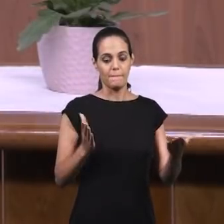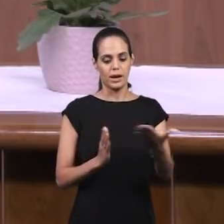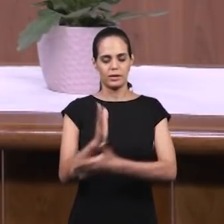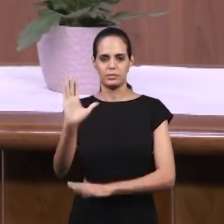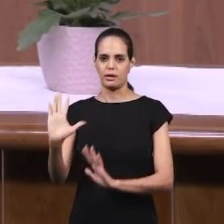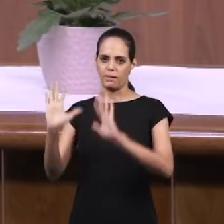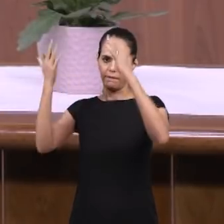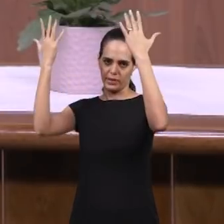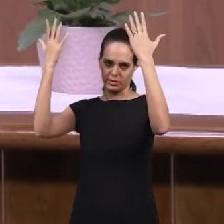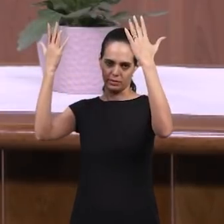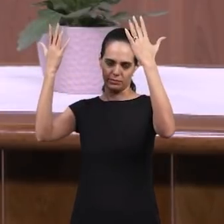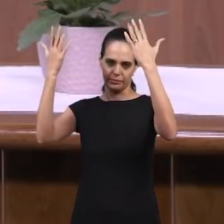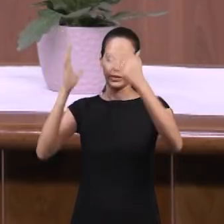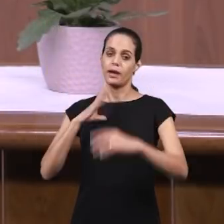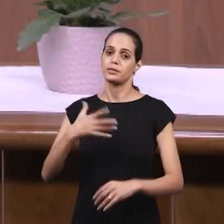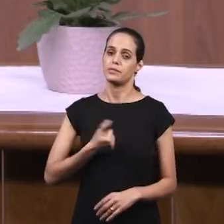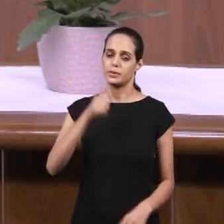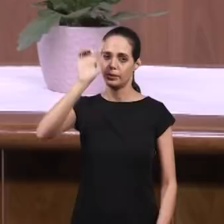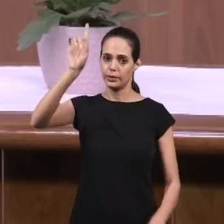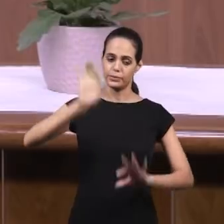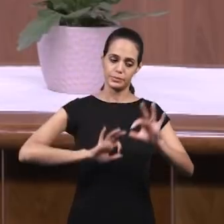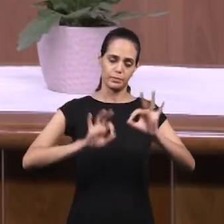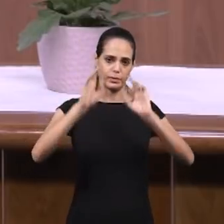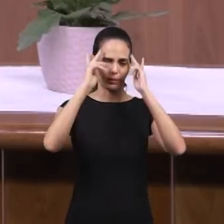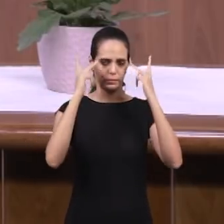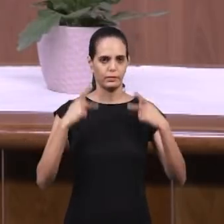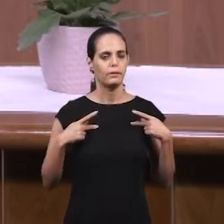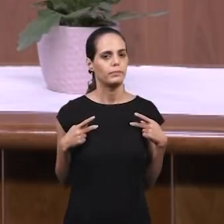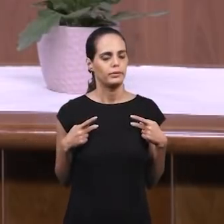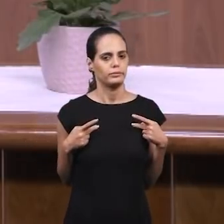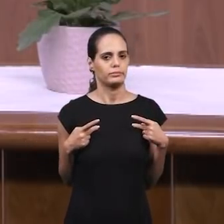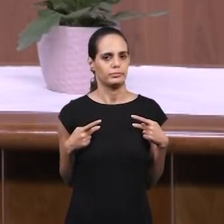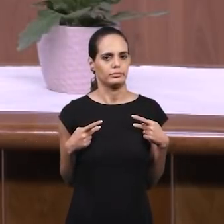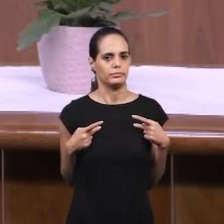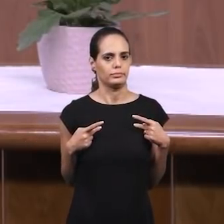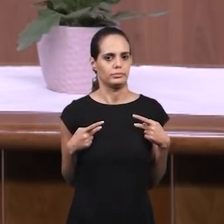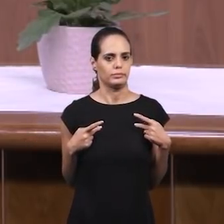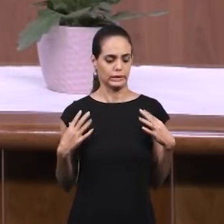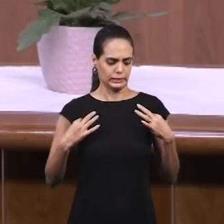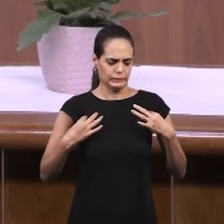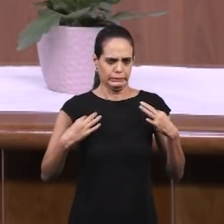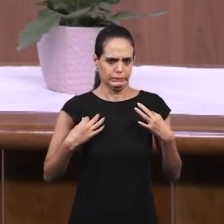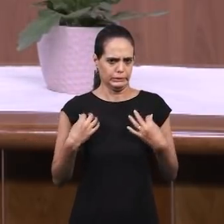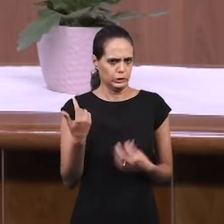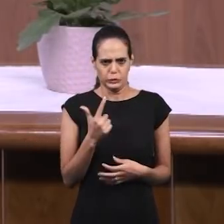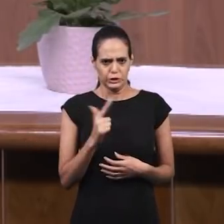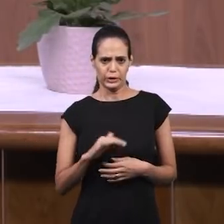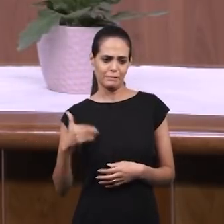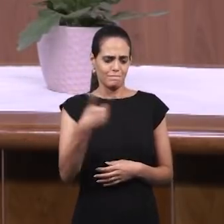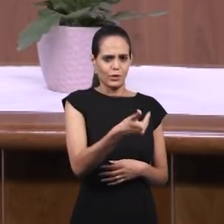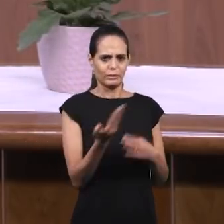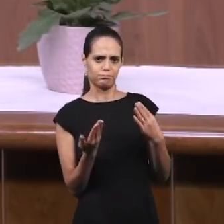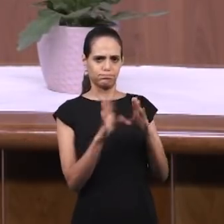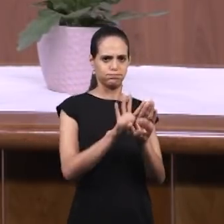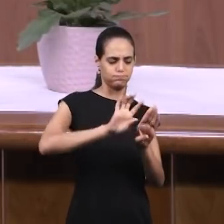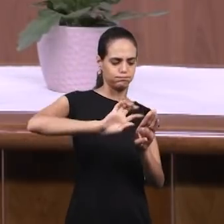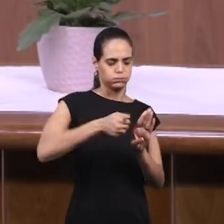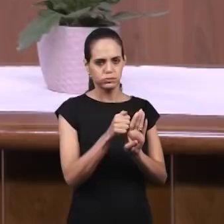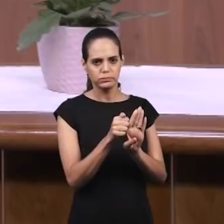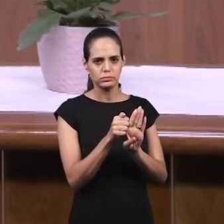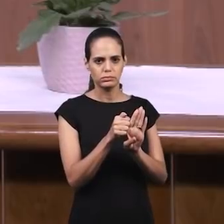A salvação que Deus preparou para o homem. E as vestes ele não possuía e ele foi lançado